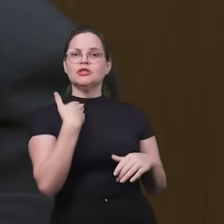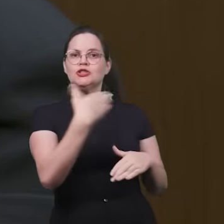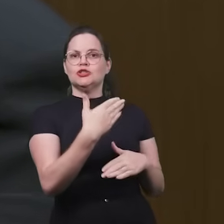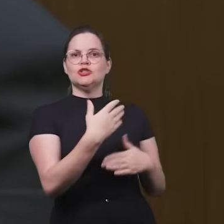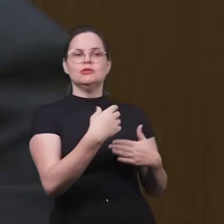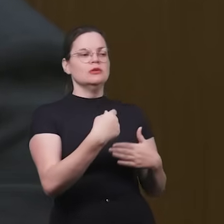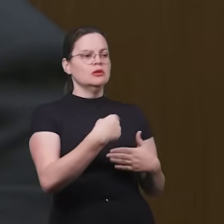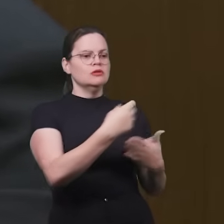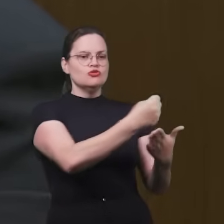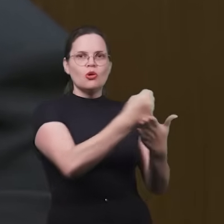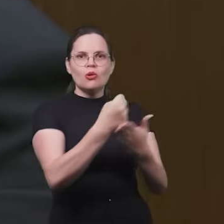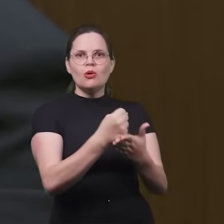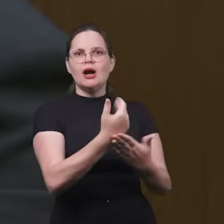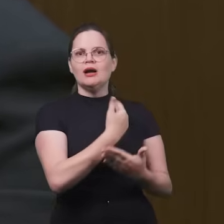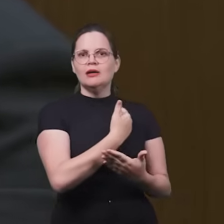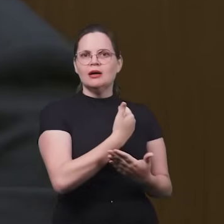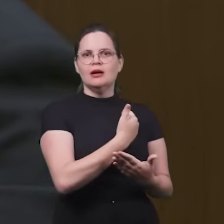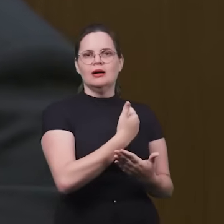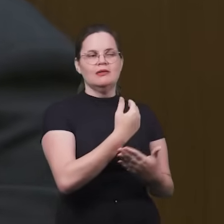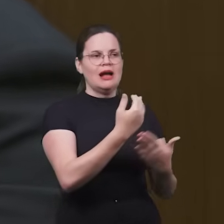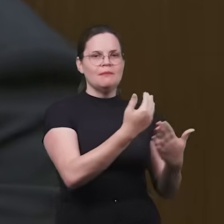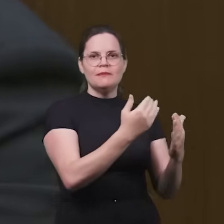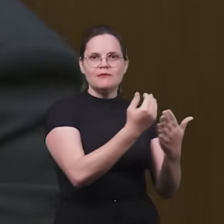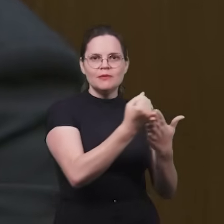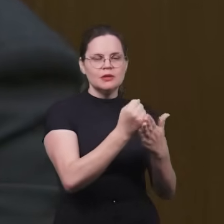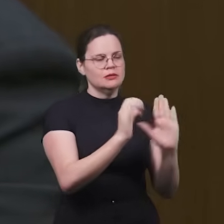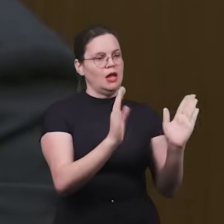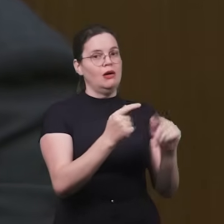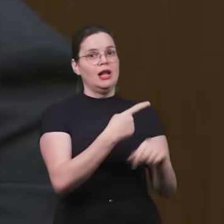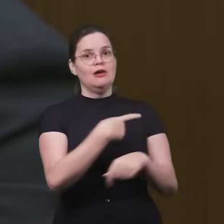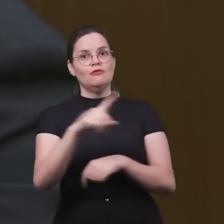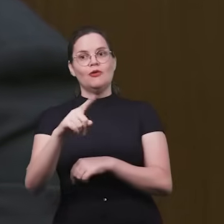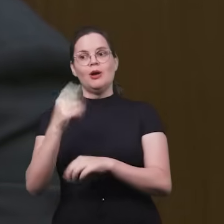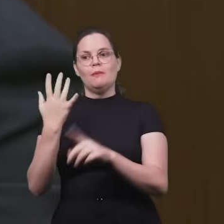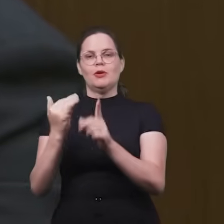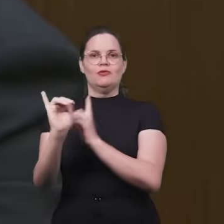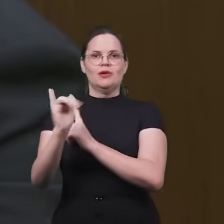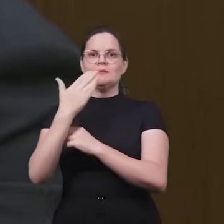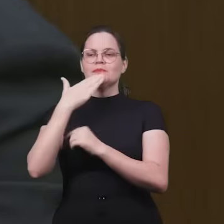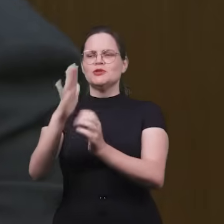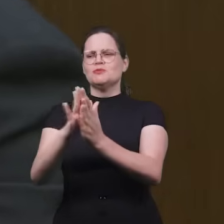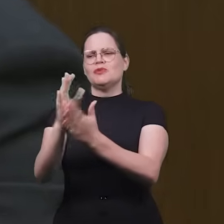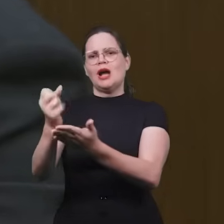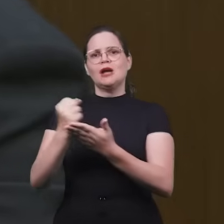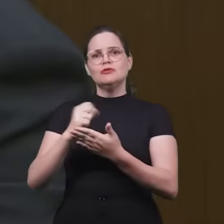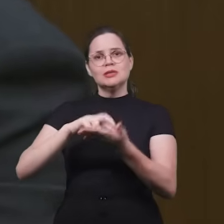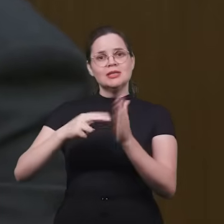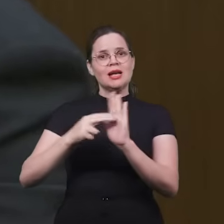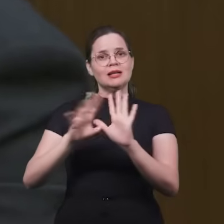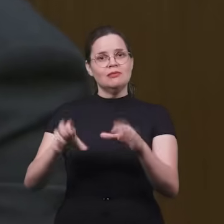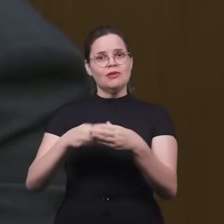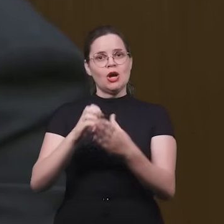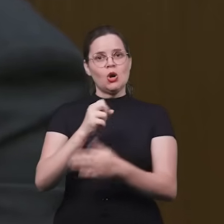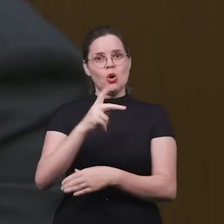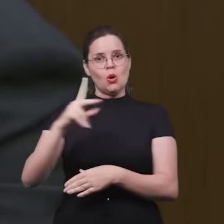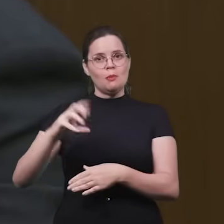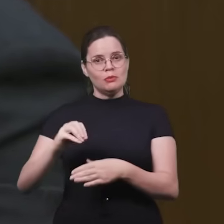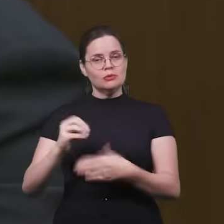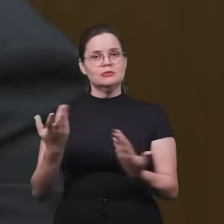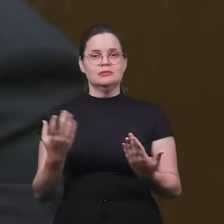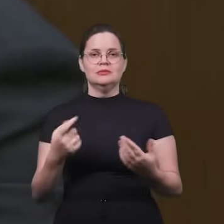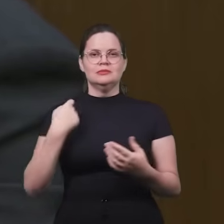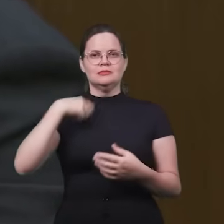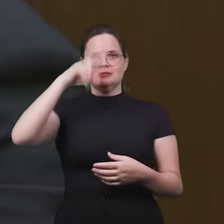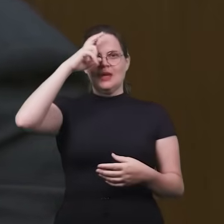aos vizinhos, a amigos, ela pediu socorro ao corpo, ao profeta, né? E ela lembrou do legado